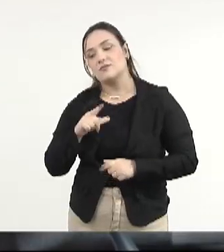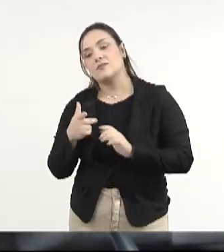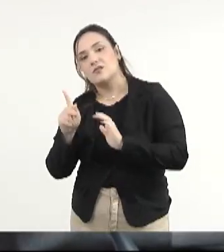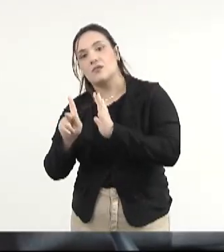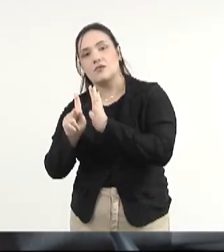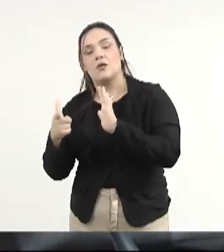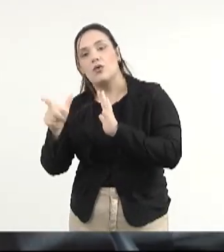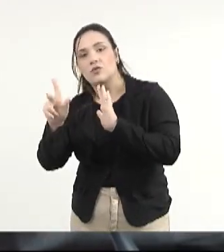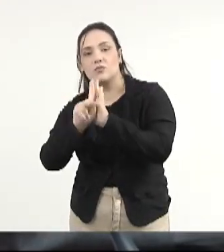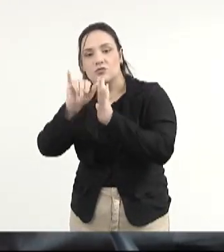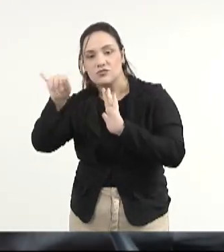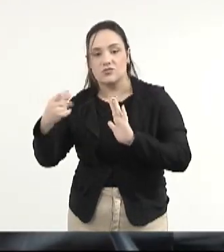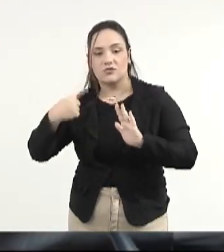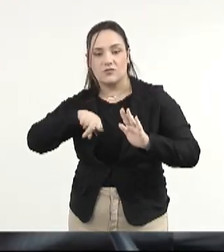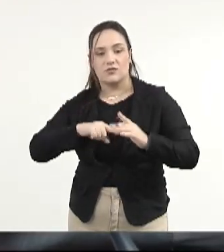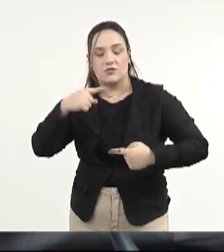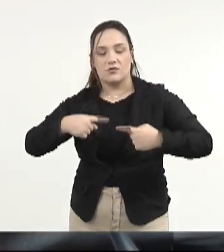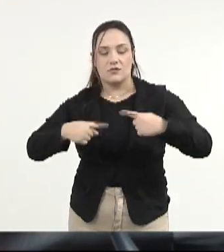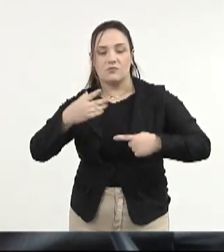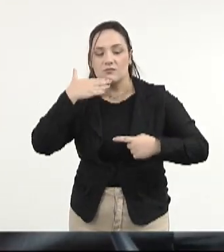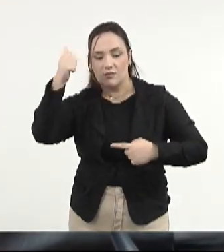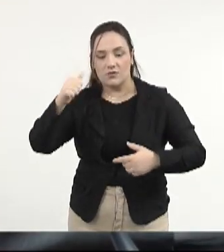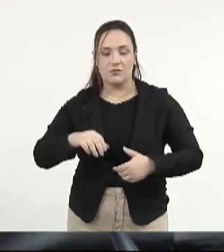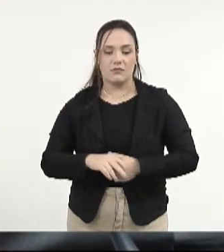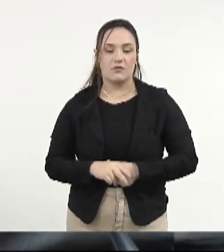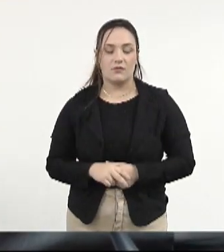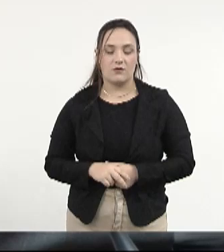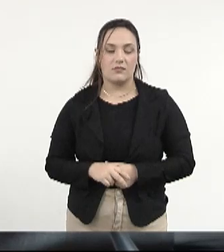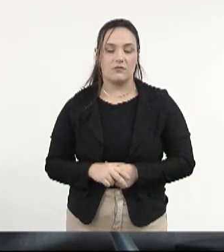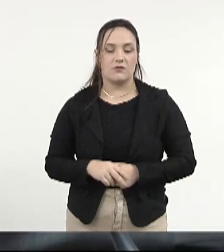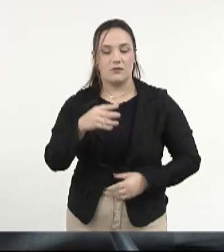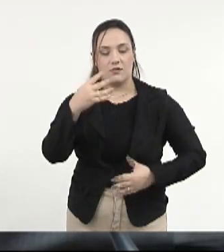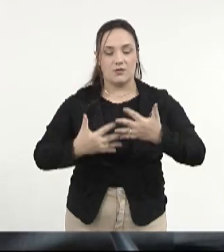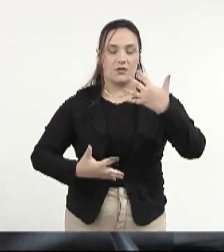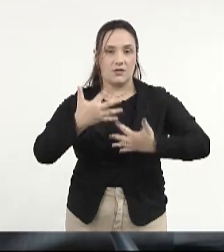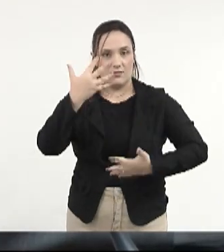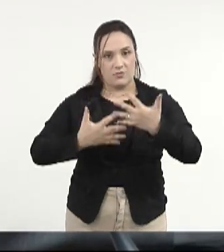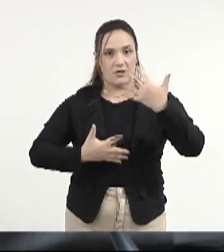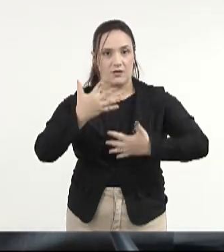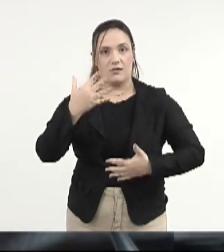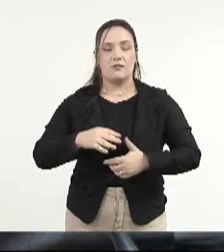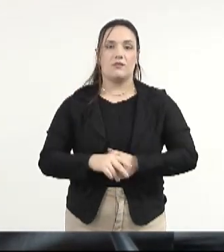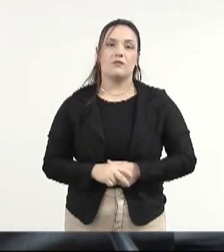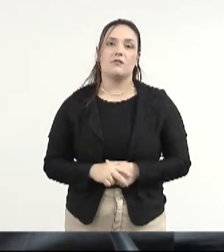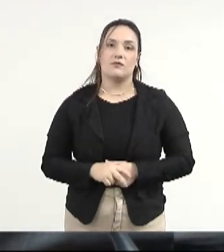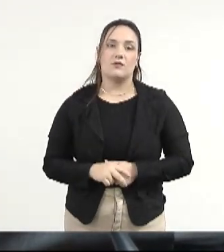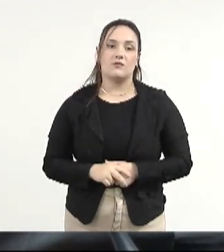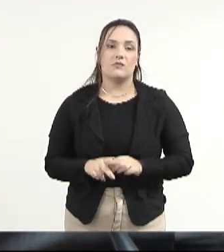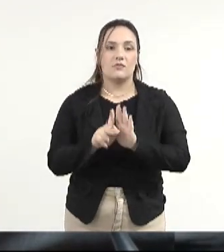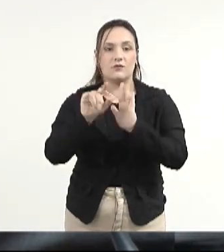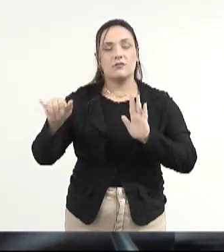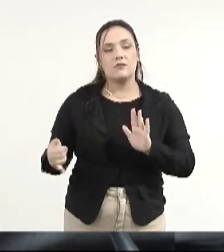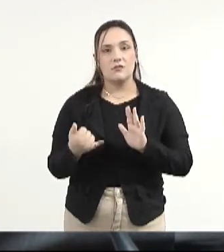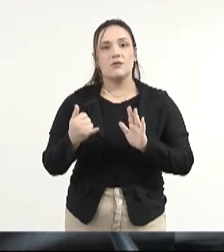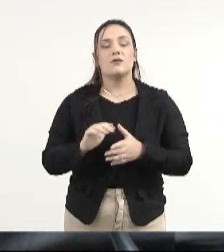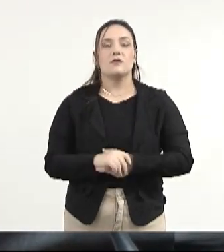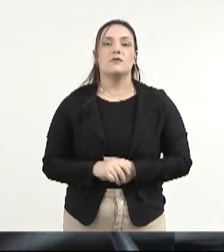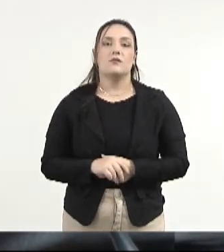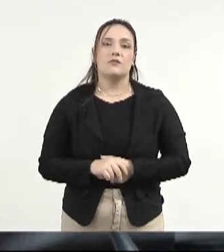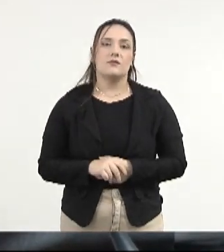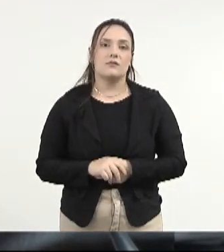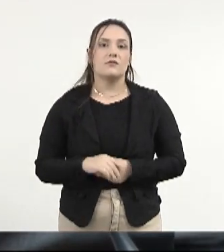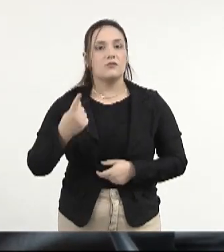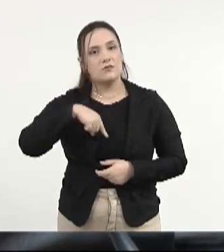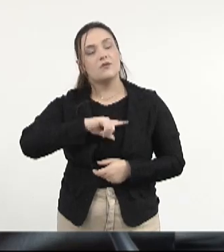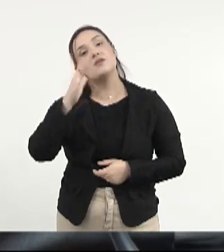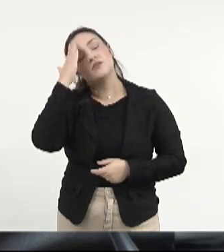que nós vamos discutir numa oportunidade melhor, atrapalha esse projeto deles aí,